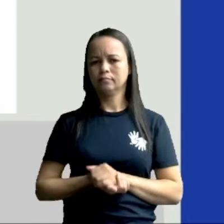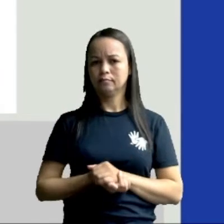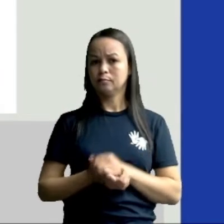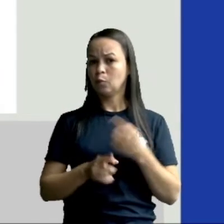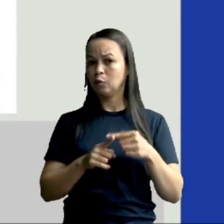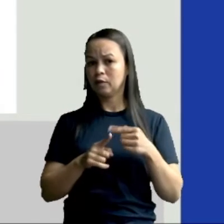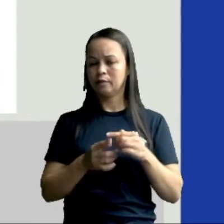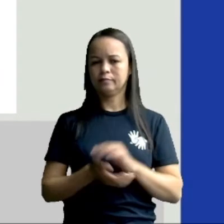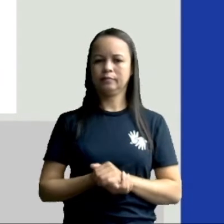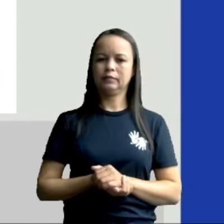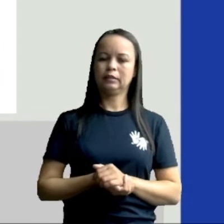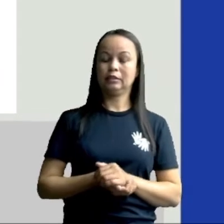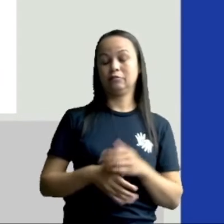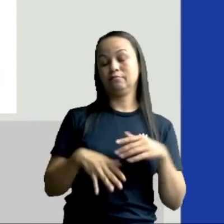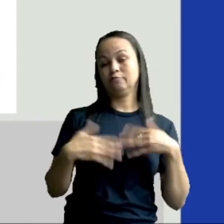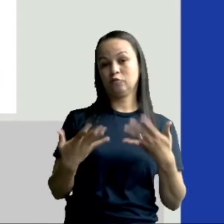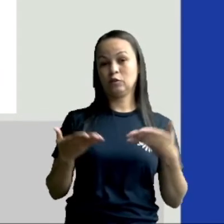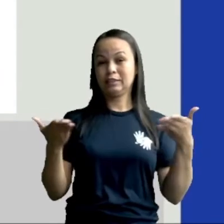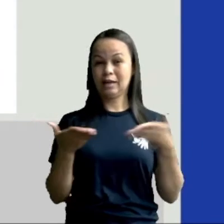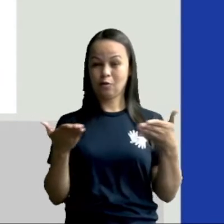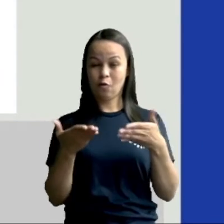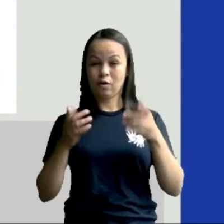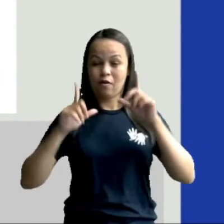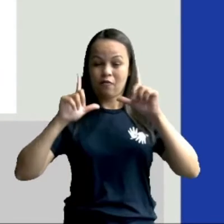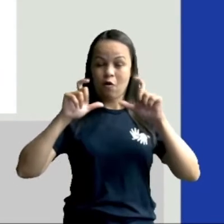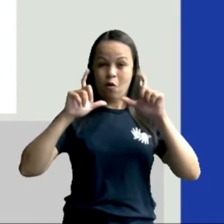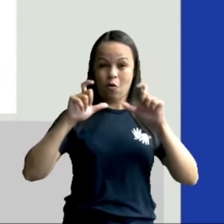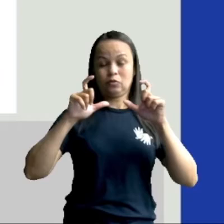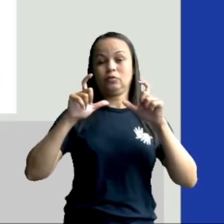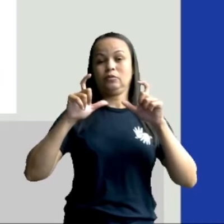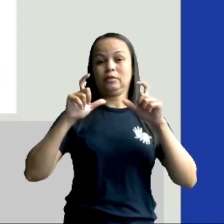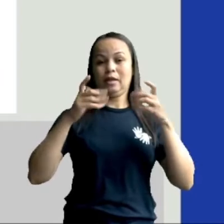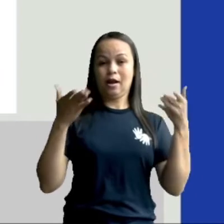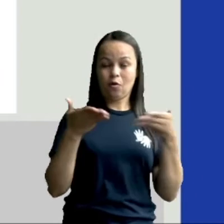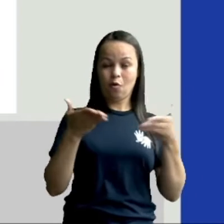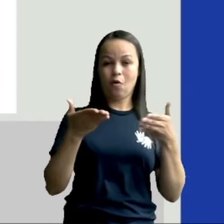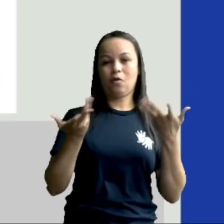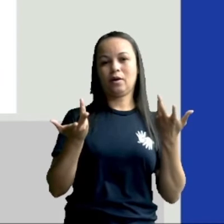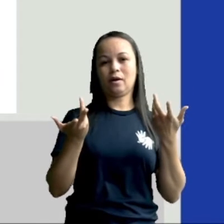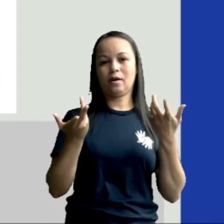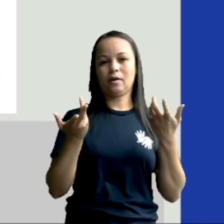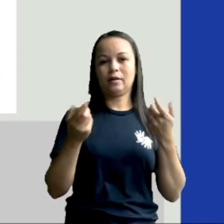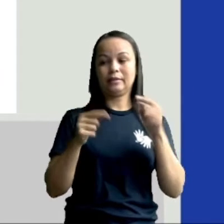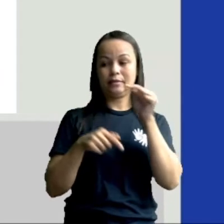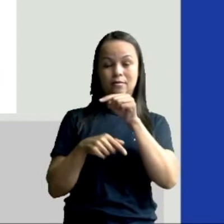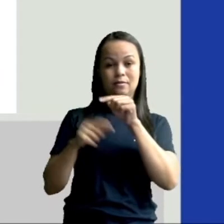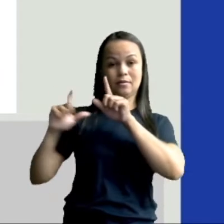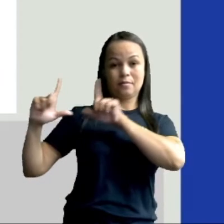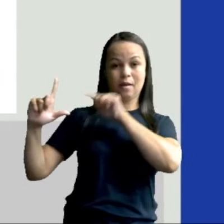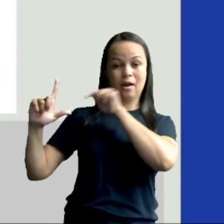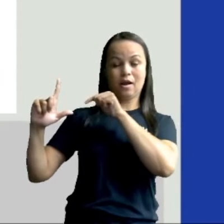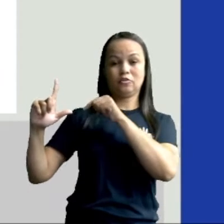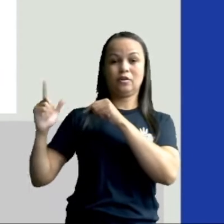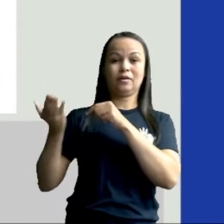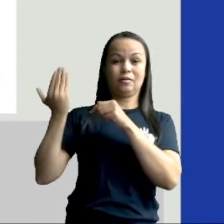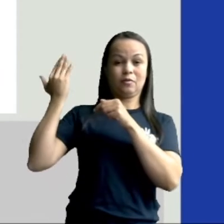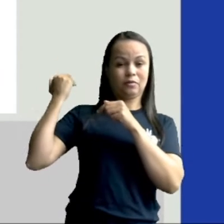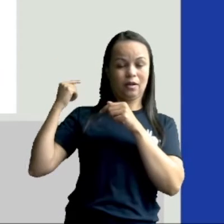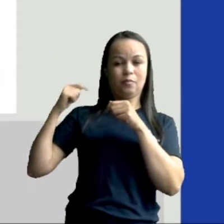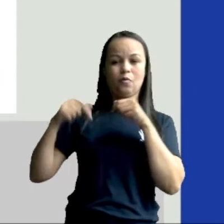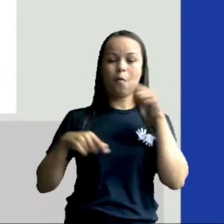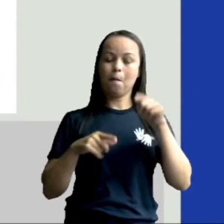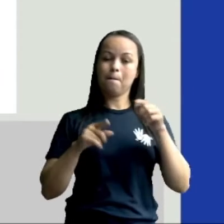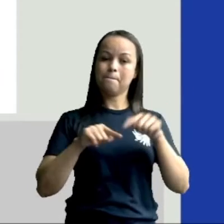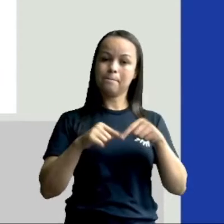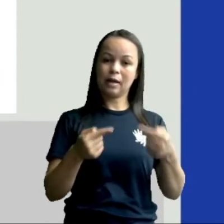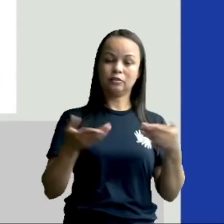Se fosse agora, né? Se fosse uma imagem tirada de agora, porque essa imagem é de muito tempo, mas se fosse uma imagem de agora, a gente diria que era por conta da pandemia, né? Para não